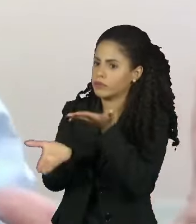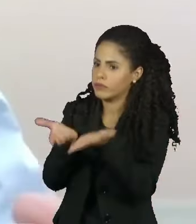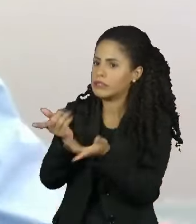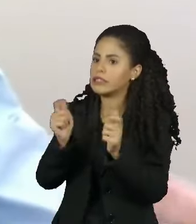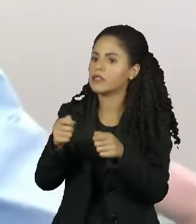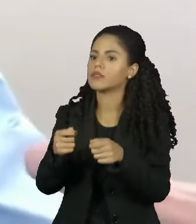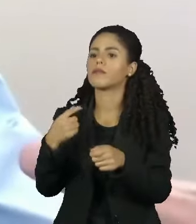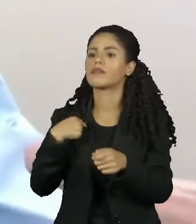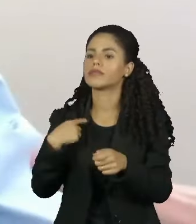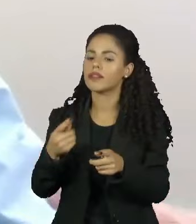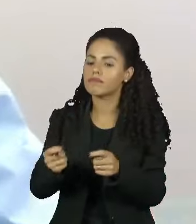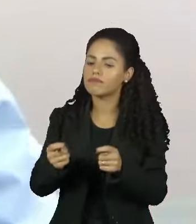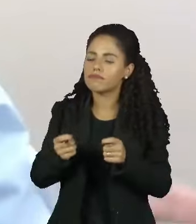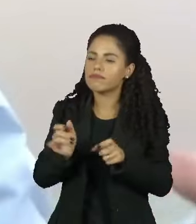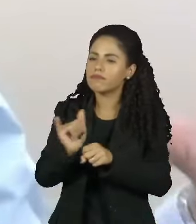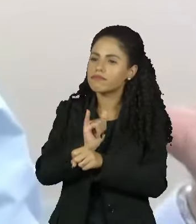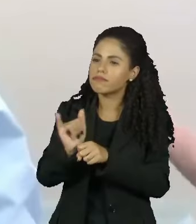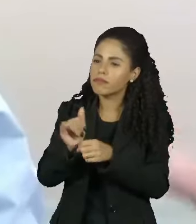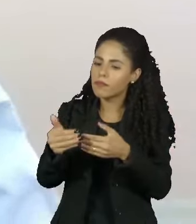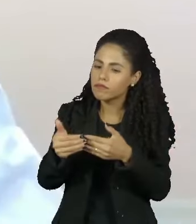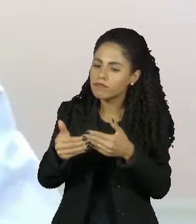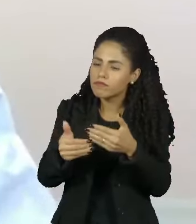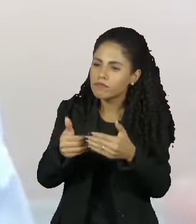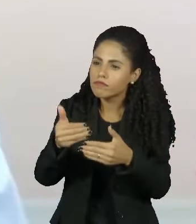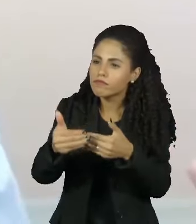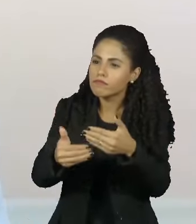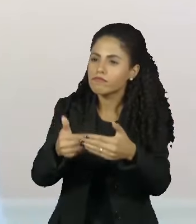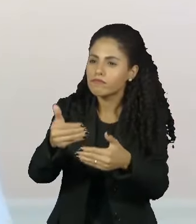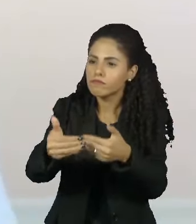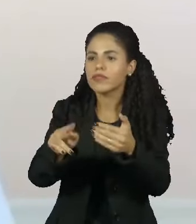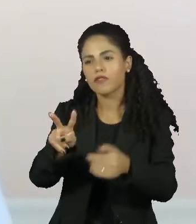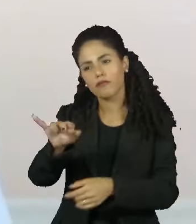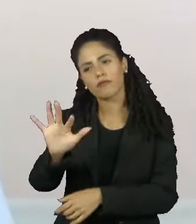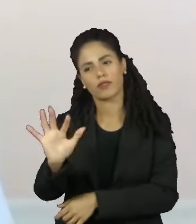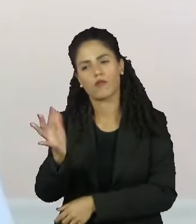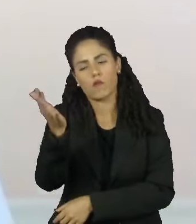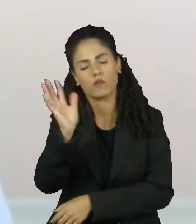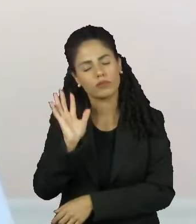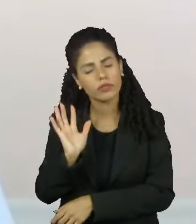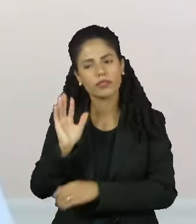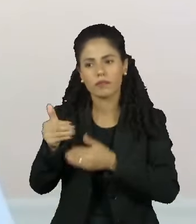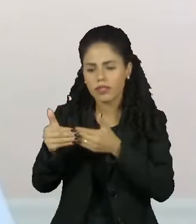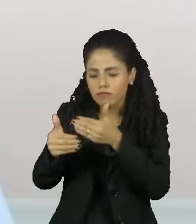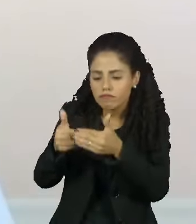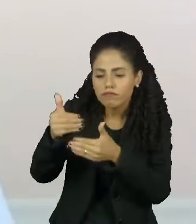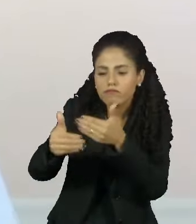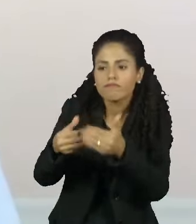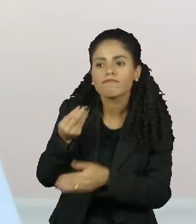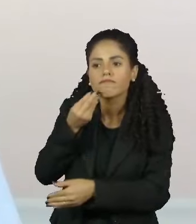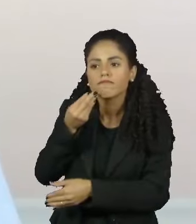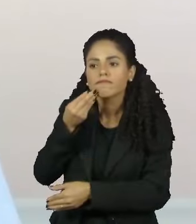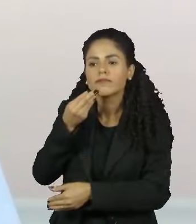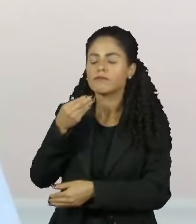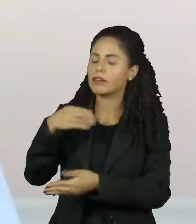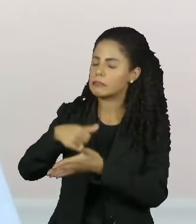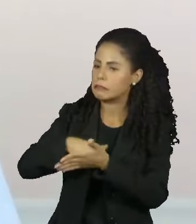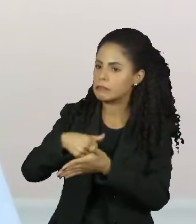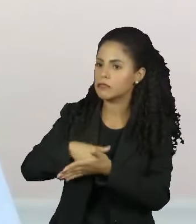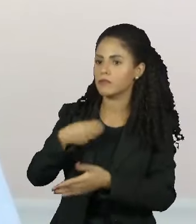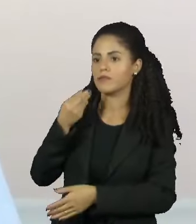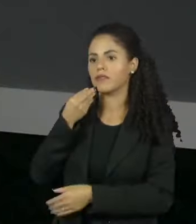segurar, retardar esta progressão, claro, mas a necessidade de um trabalho que é intenso, não é um